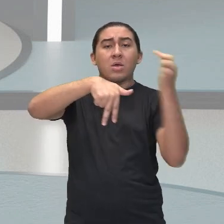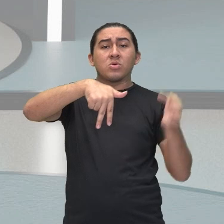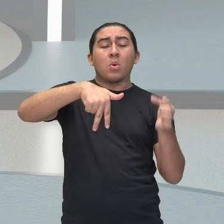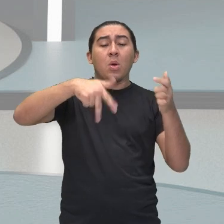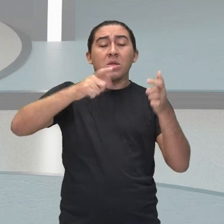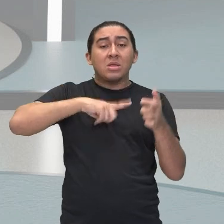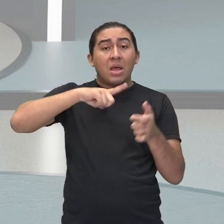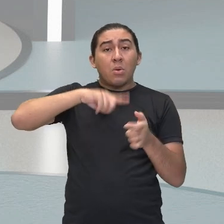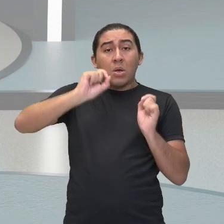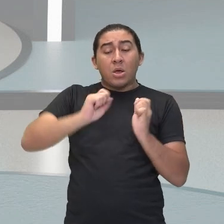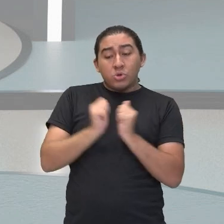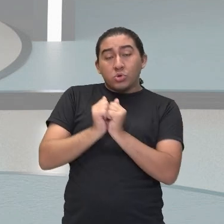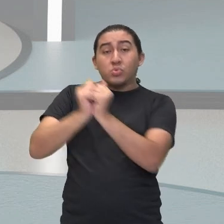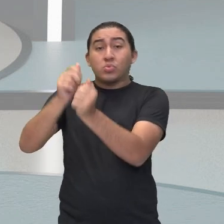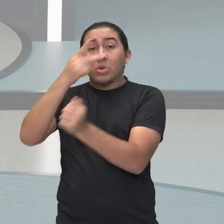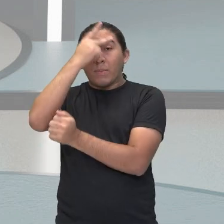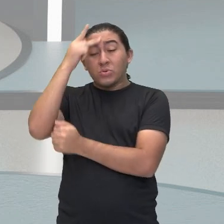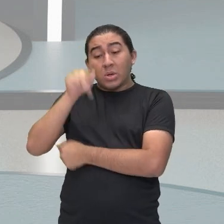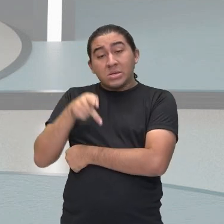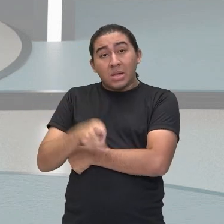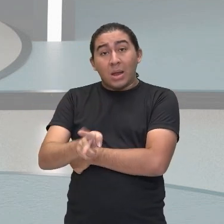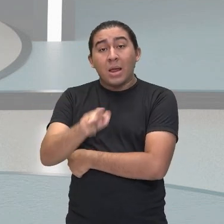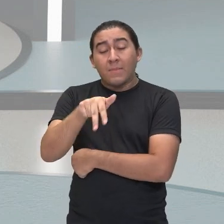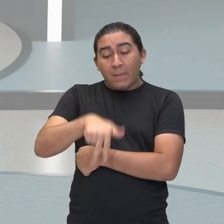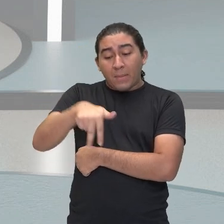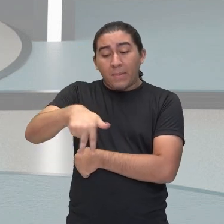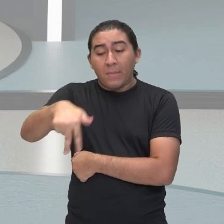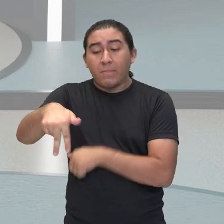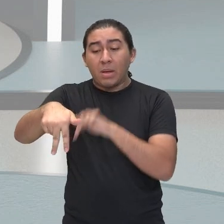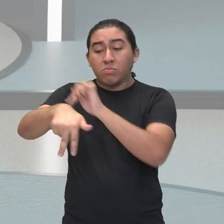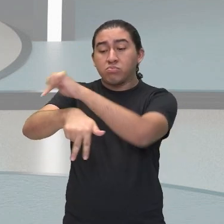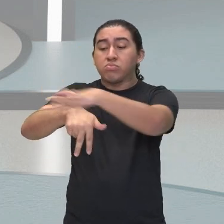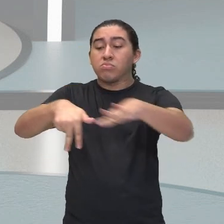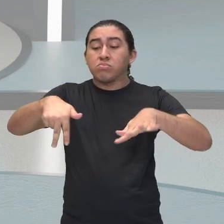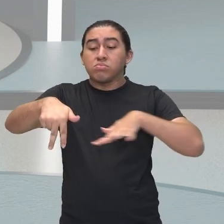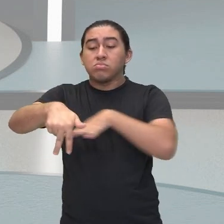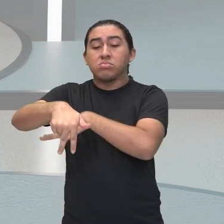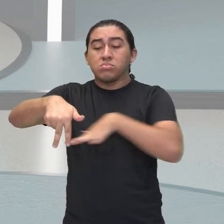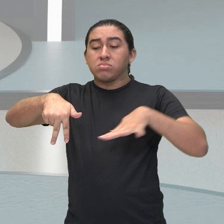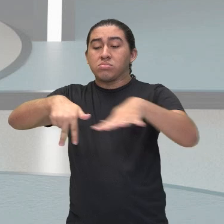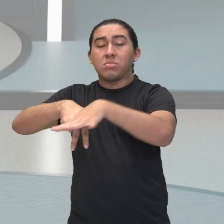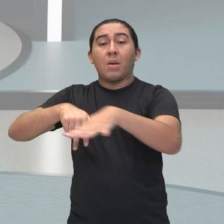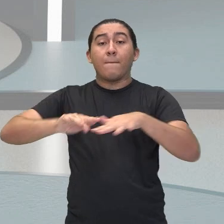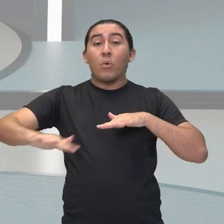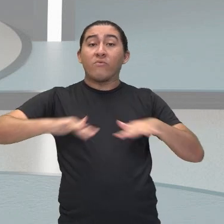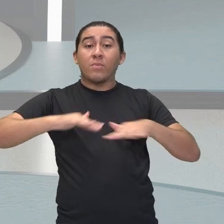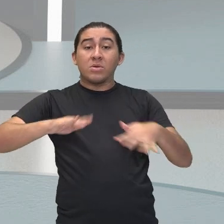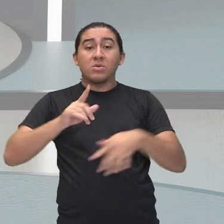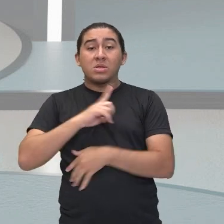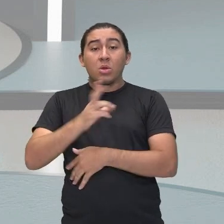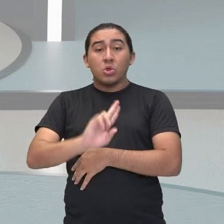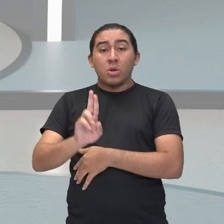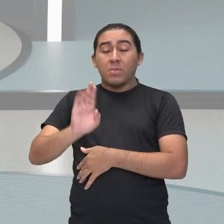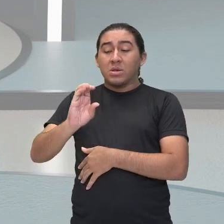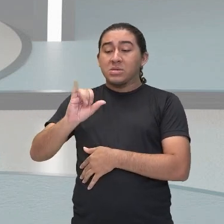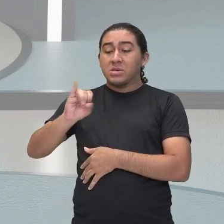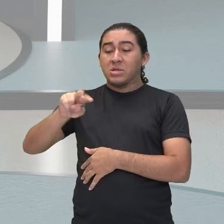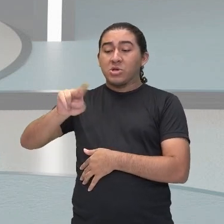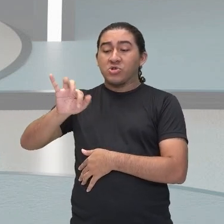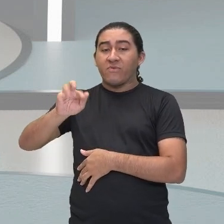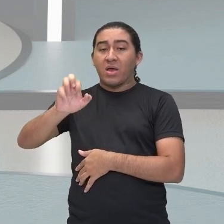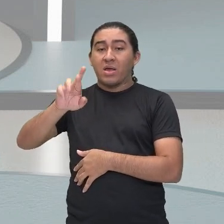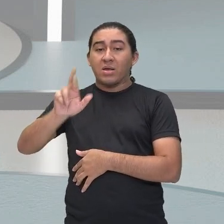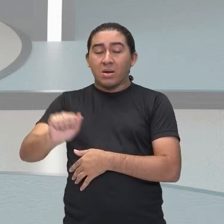vai. Esse espaço é onde eu posso me movimentar, que chamamos de quinesfera ou cinesfera, que pode